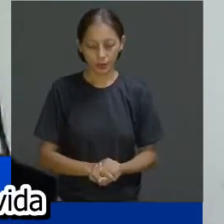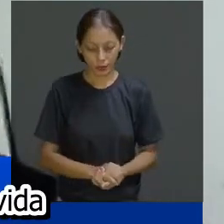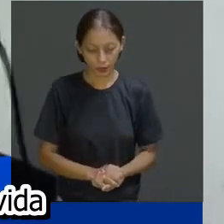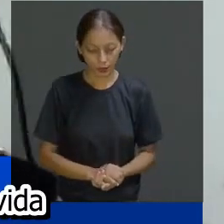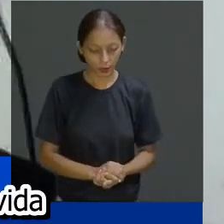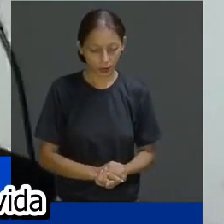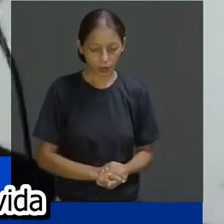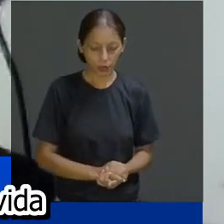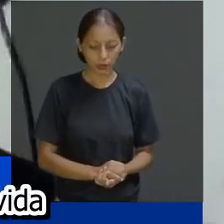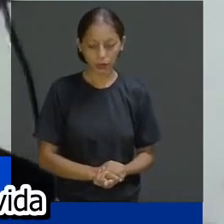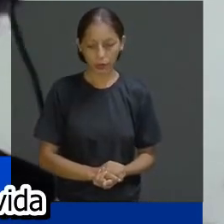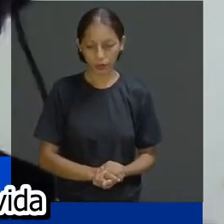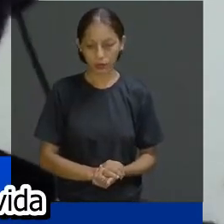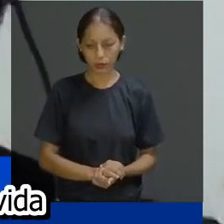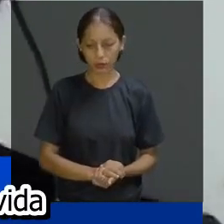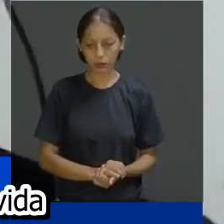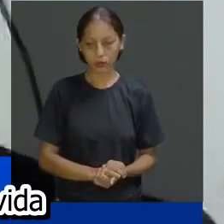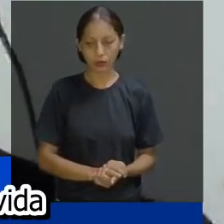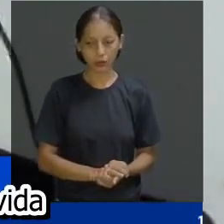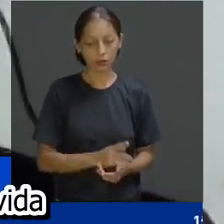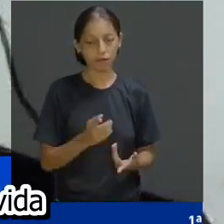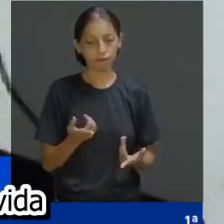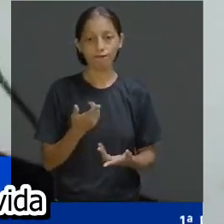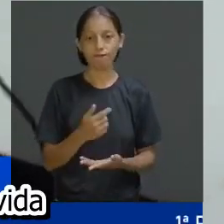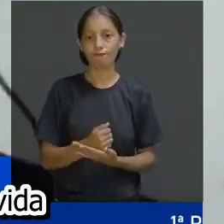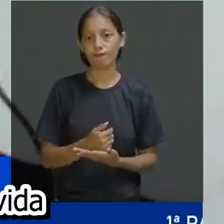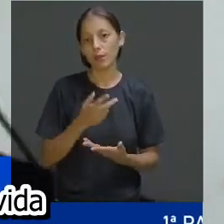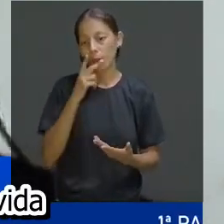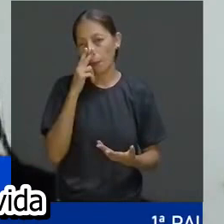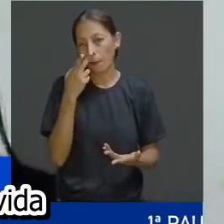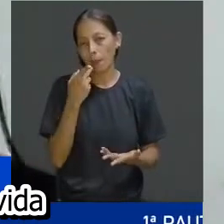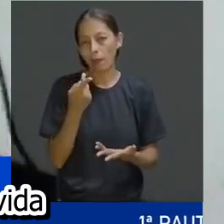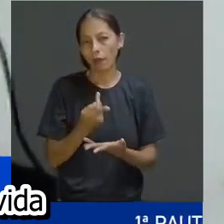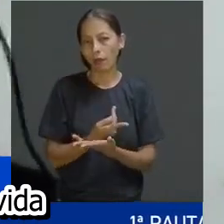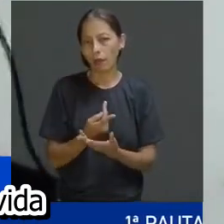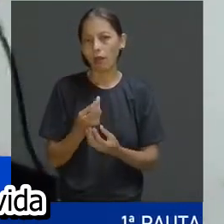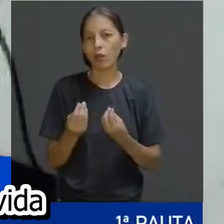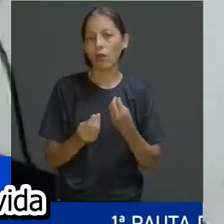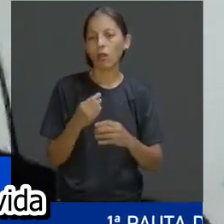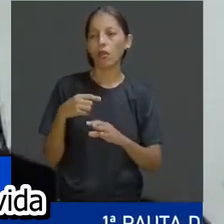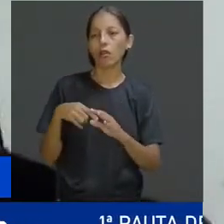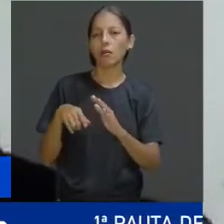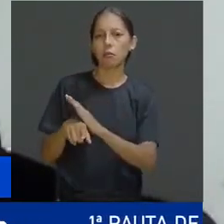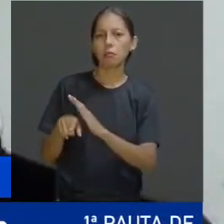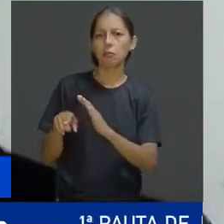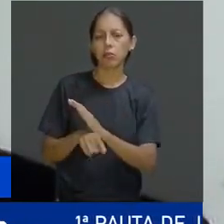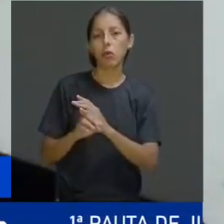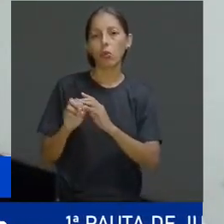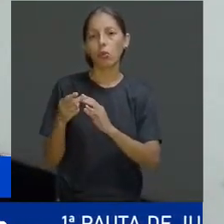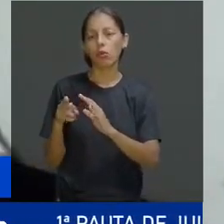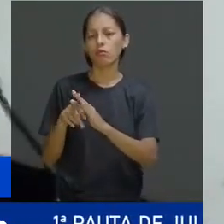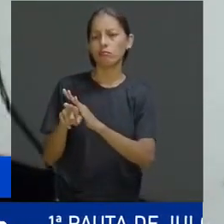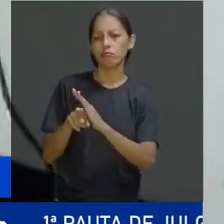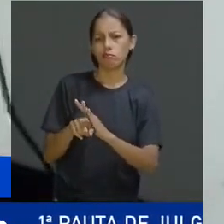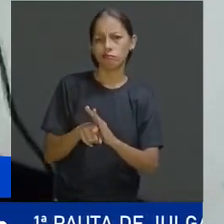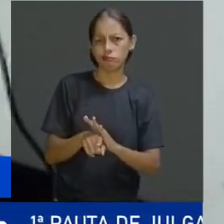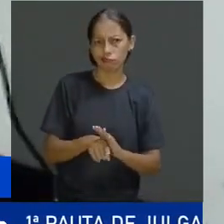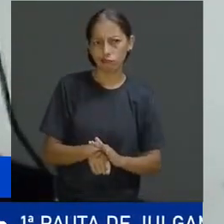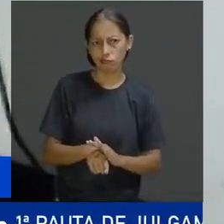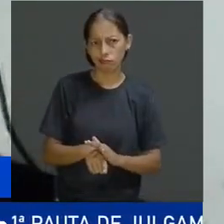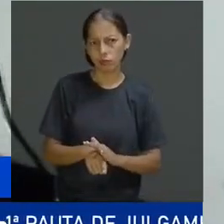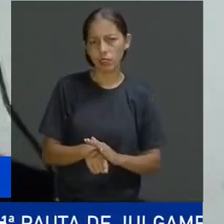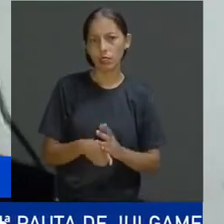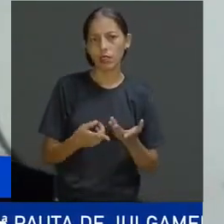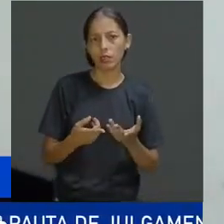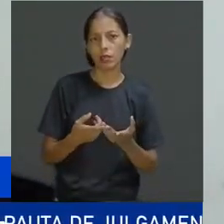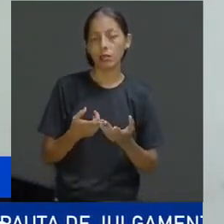baseia exclusivamente numa indevida distribuição do Fundo Especial de Campanha e também na indevida